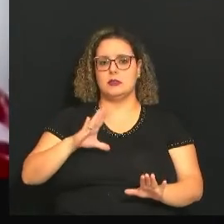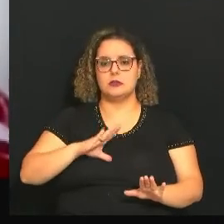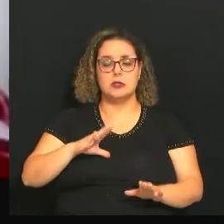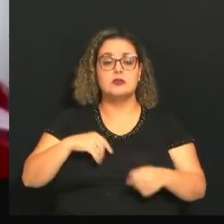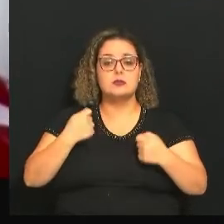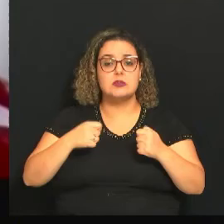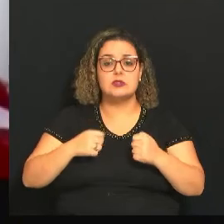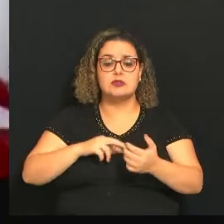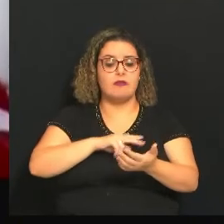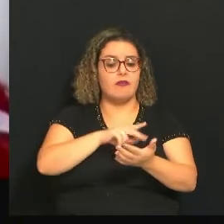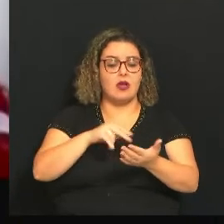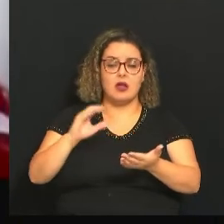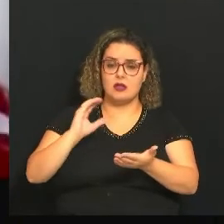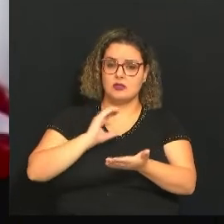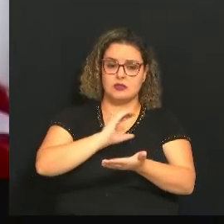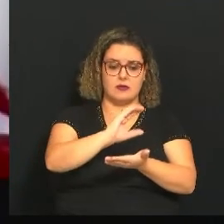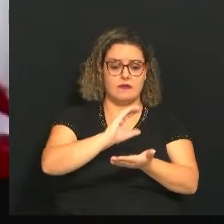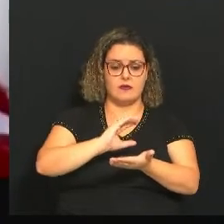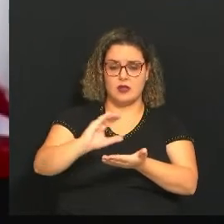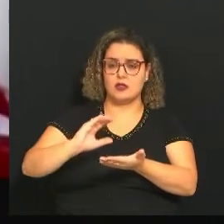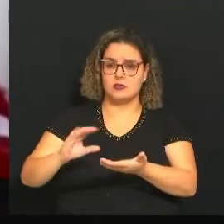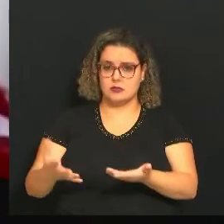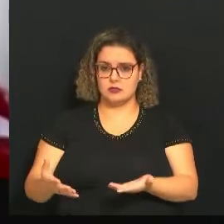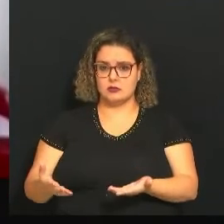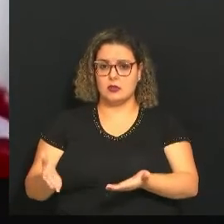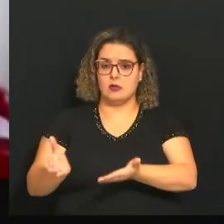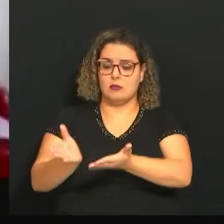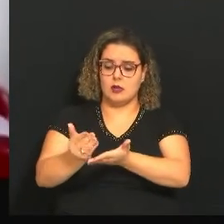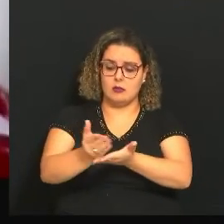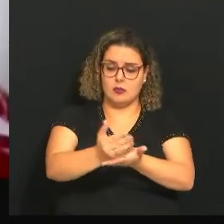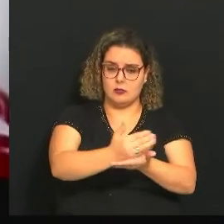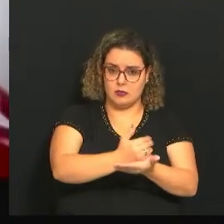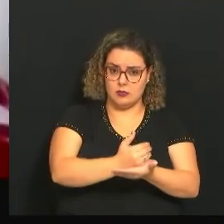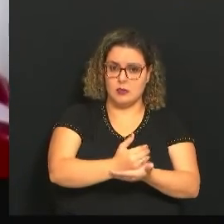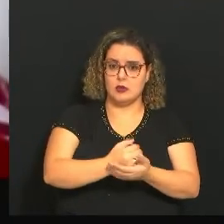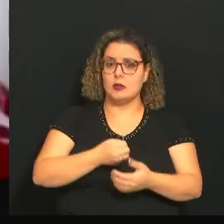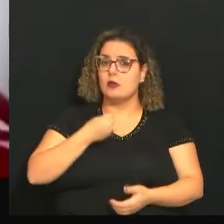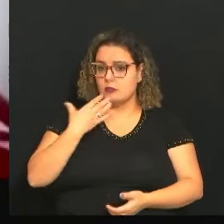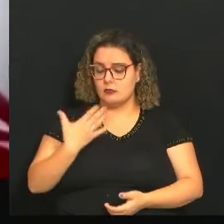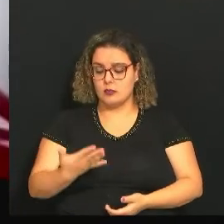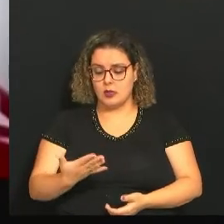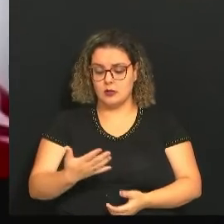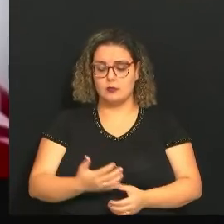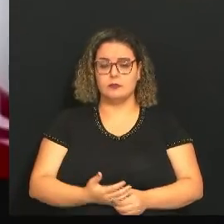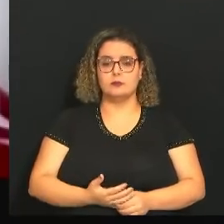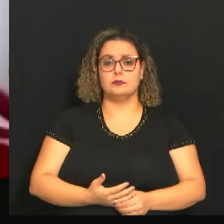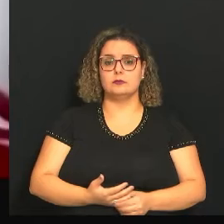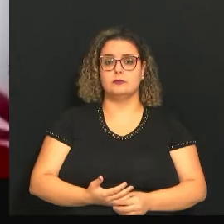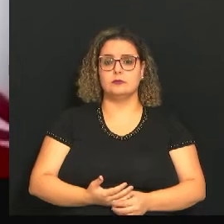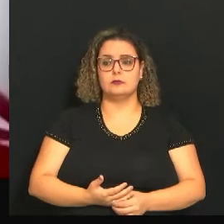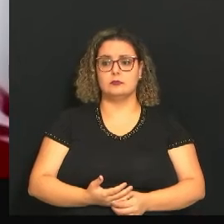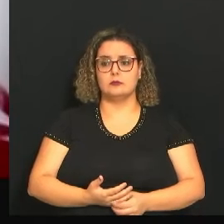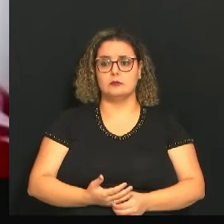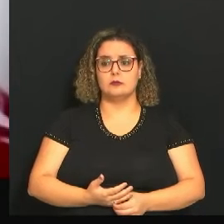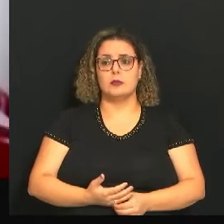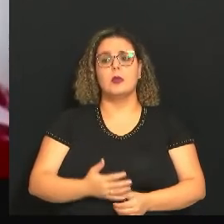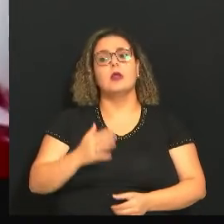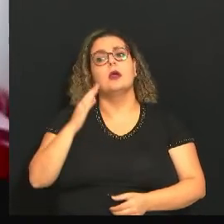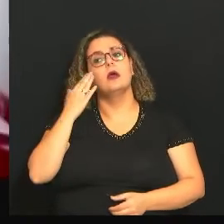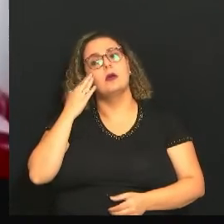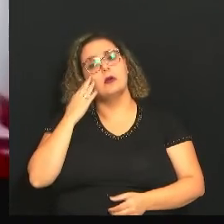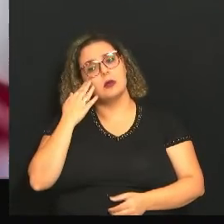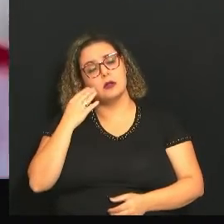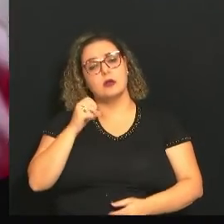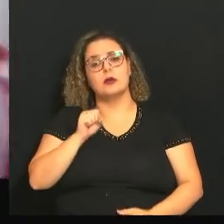né? Até porque a arrecadação dela está caminhando muito bem. Então, eu entendo, Shirley, que isso